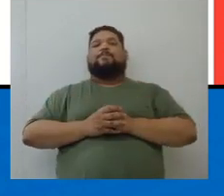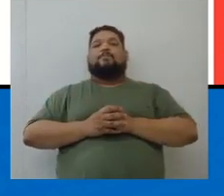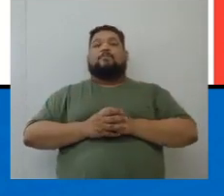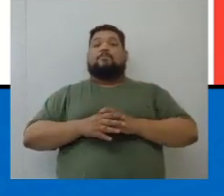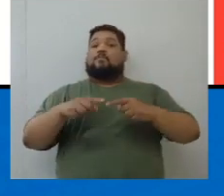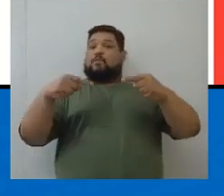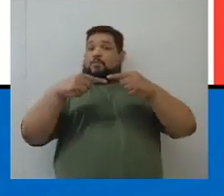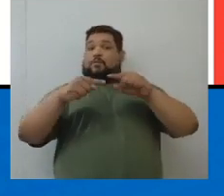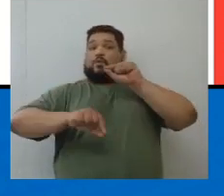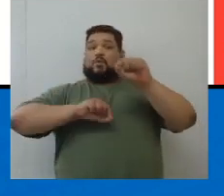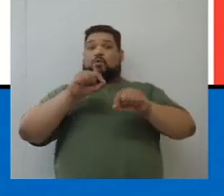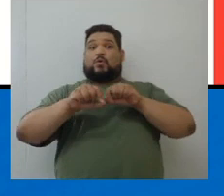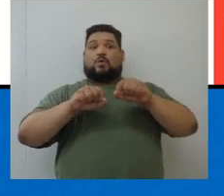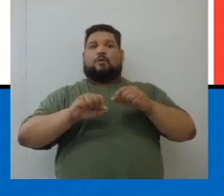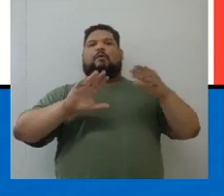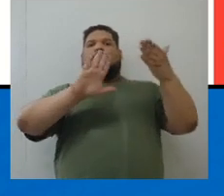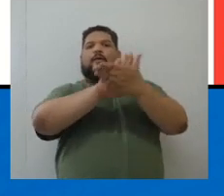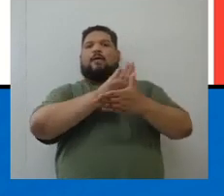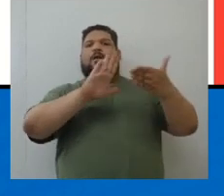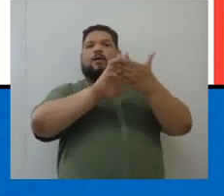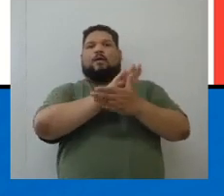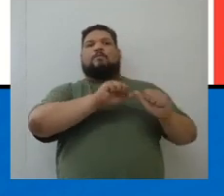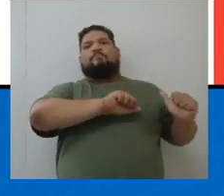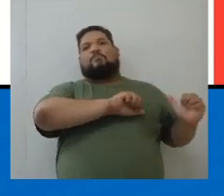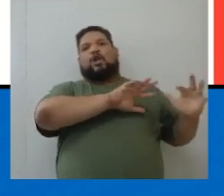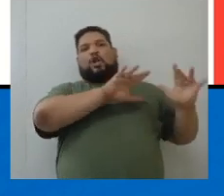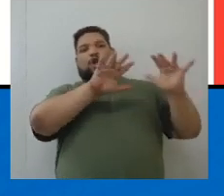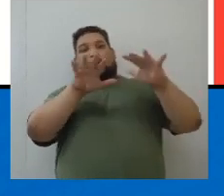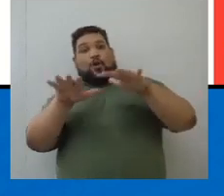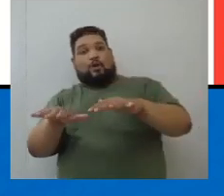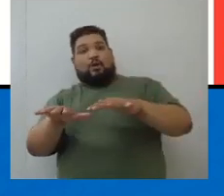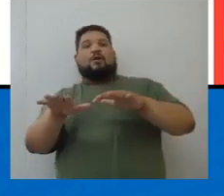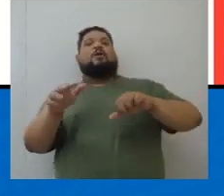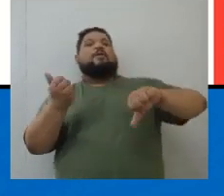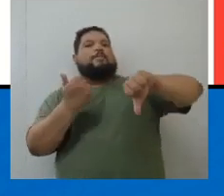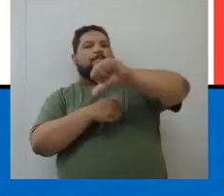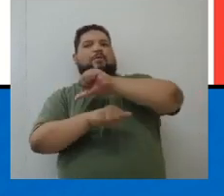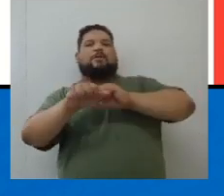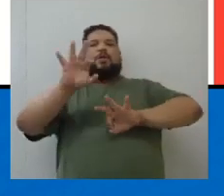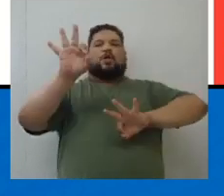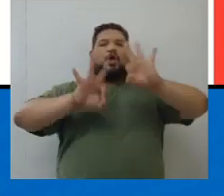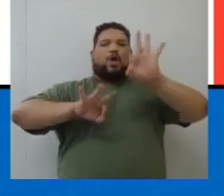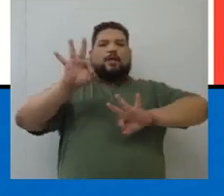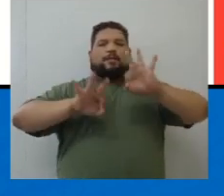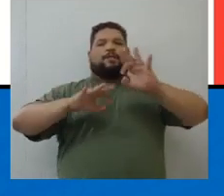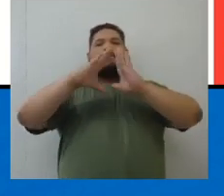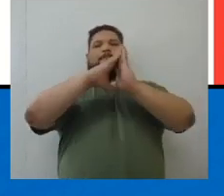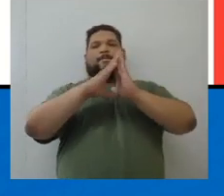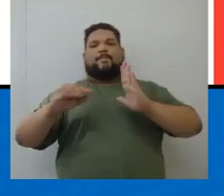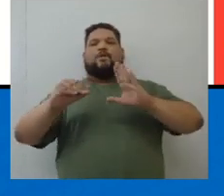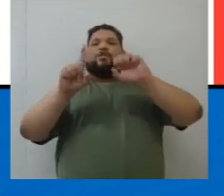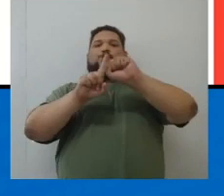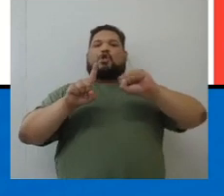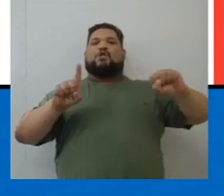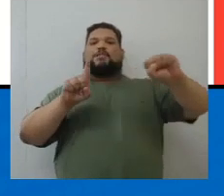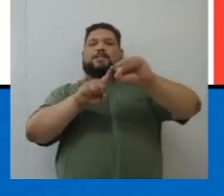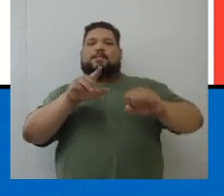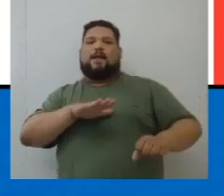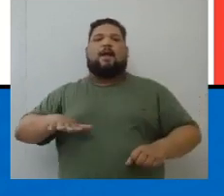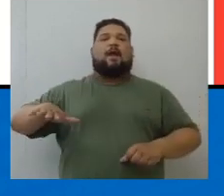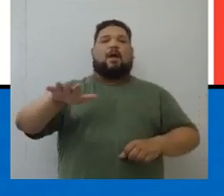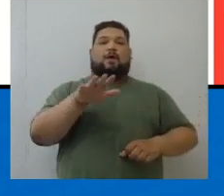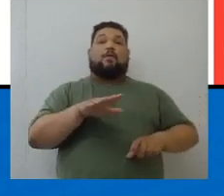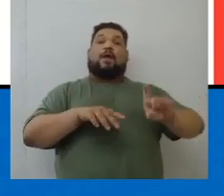processo migratório, eu começo a ter uma mudança no paradigma e no modelo de organização da sociedade, onde ela vai deixar de